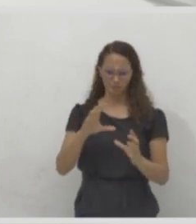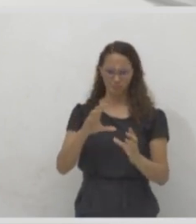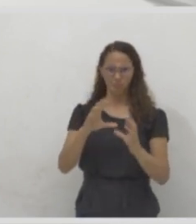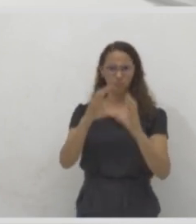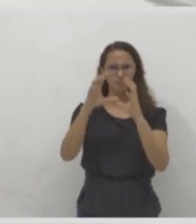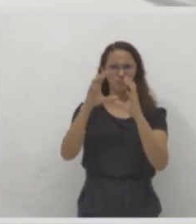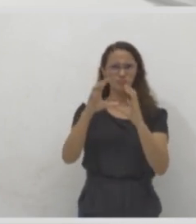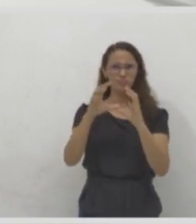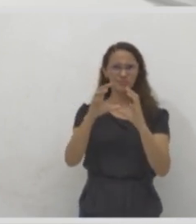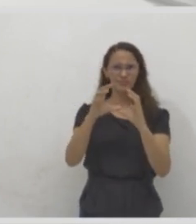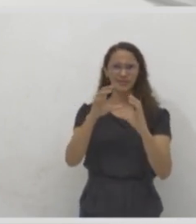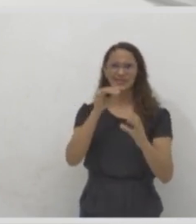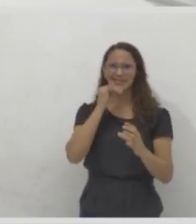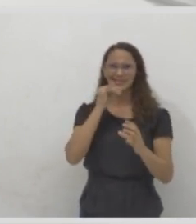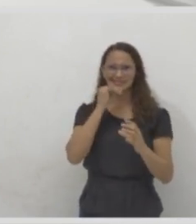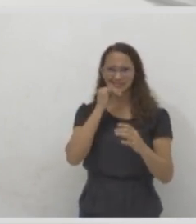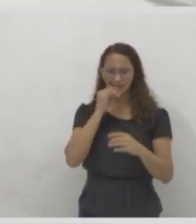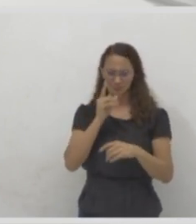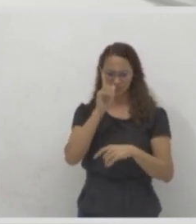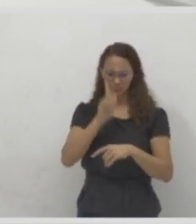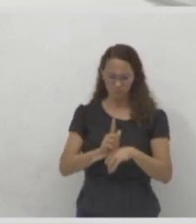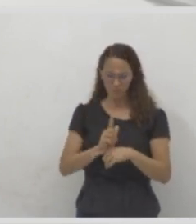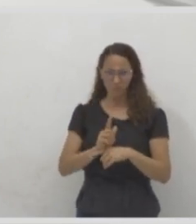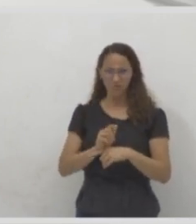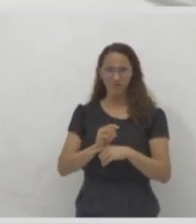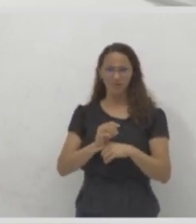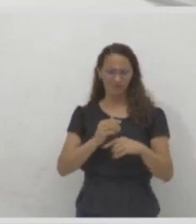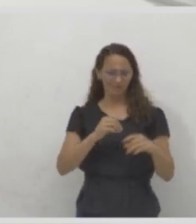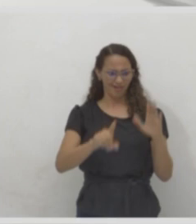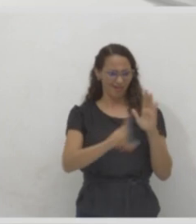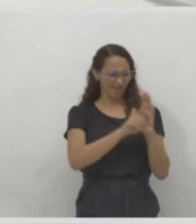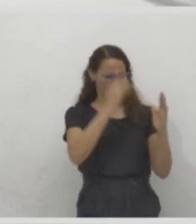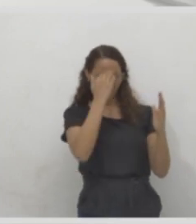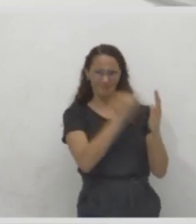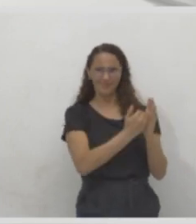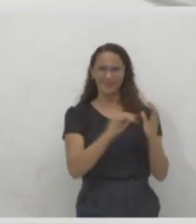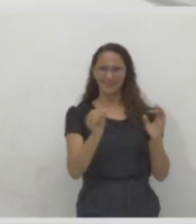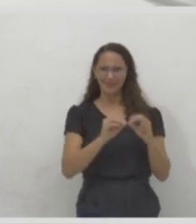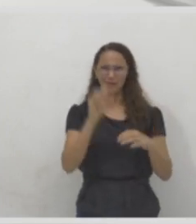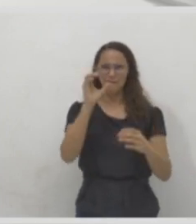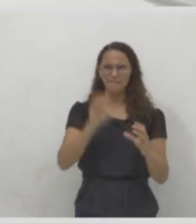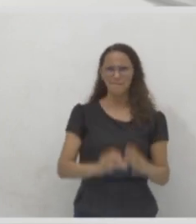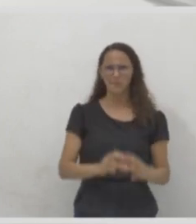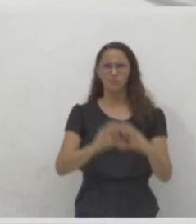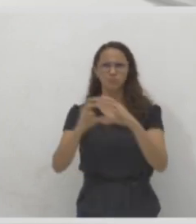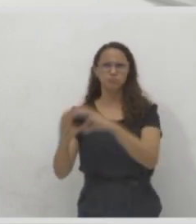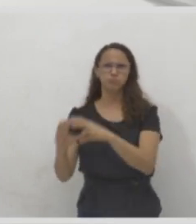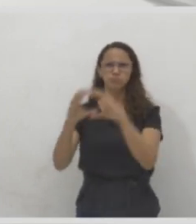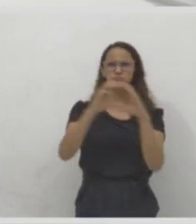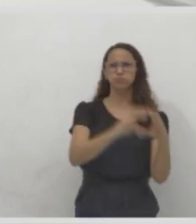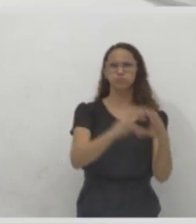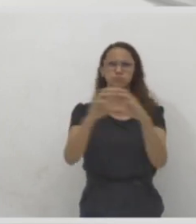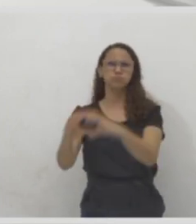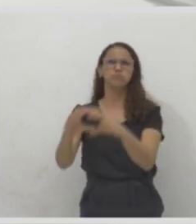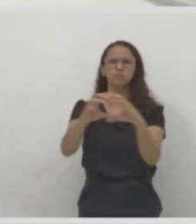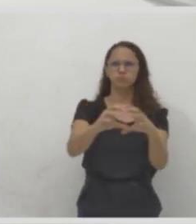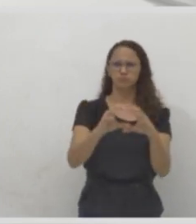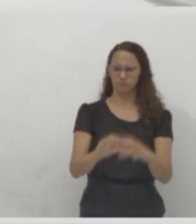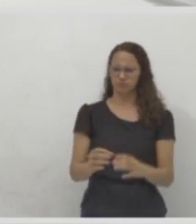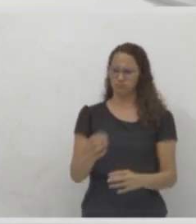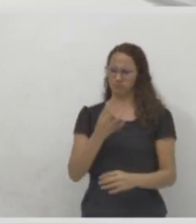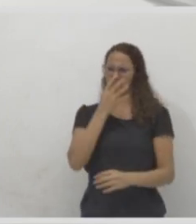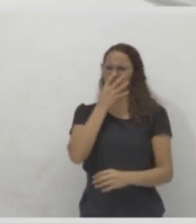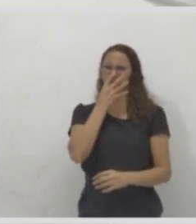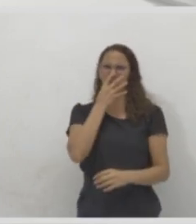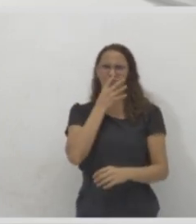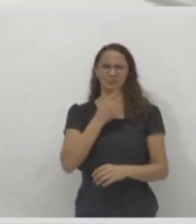não obedece às leis da gravidade bate no chão e sai por aí voando, né, quicando por todos os lugares? Isso impressionou